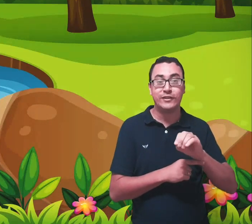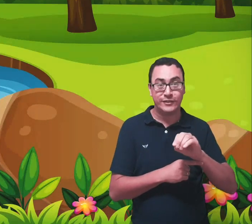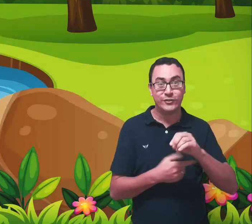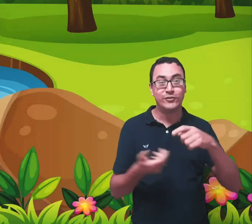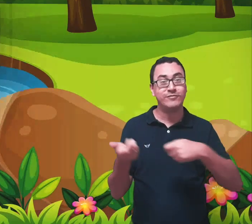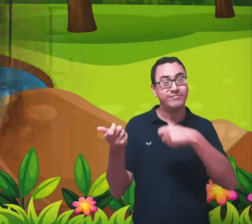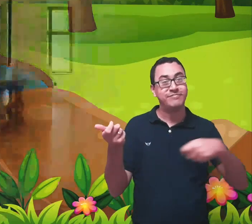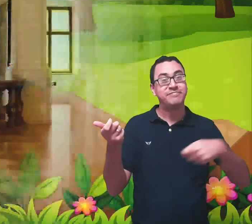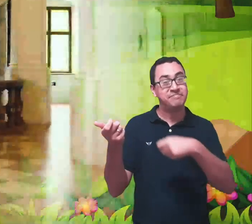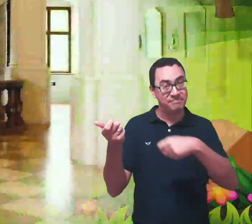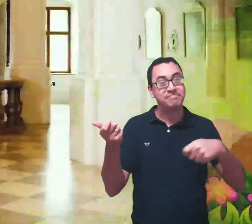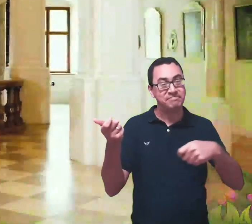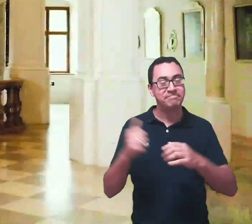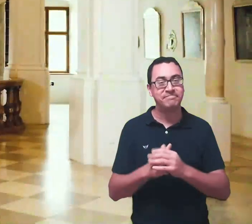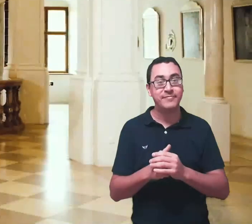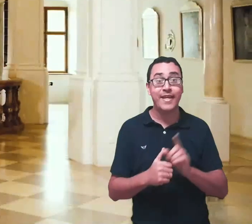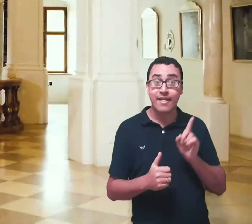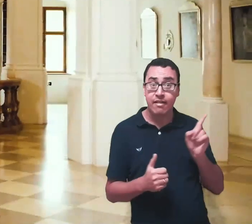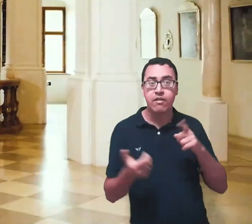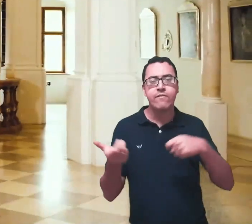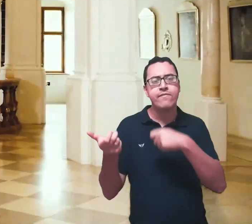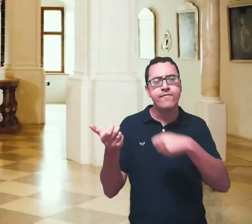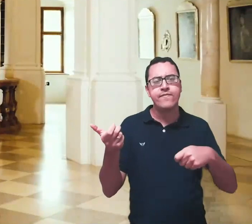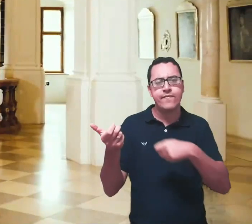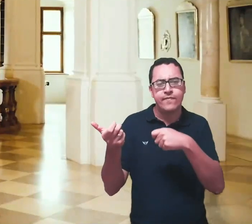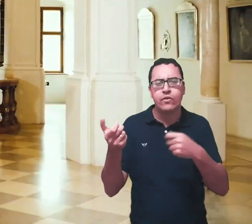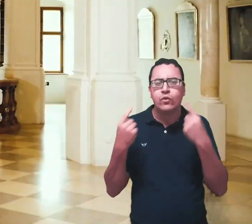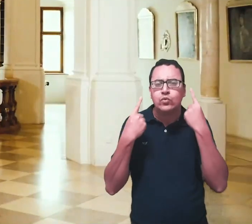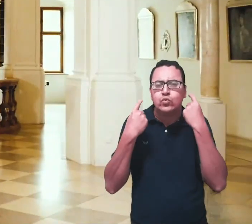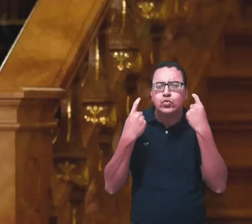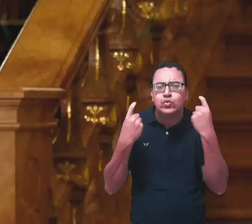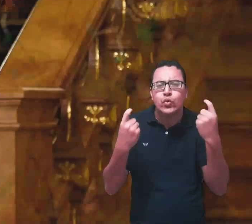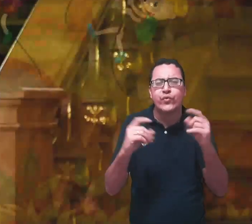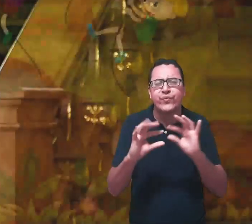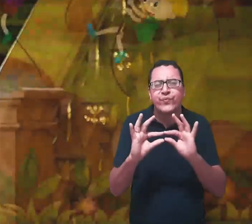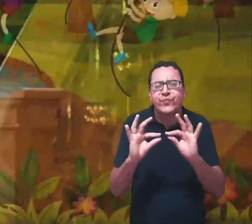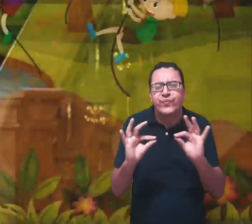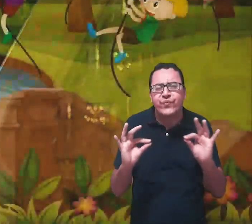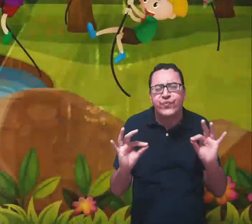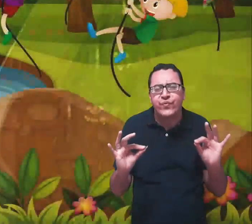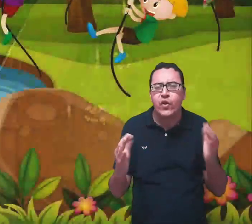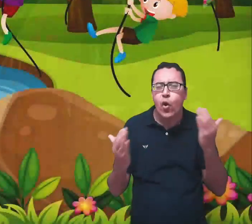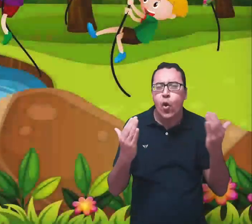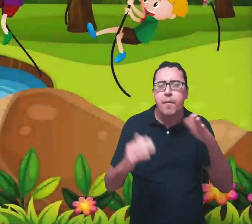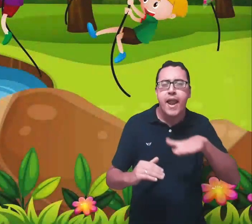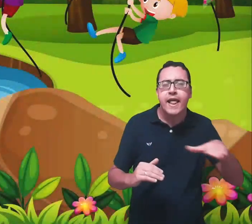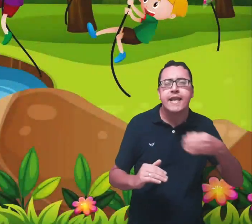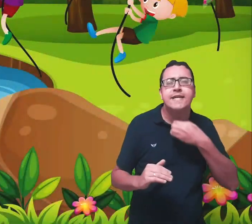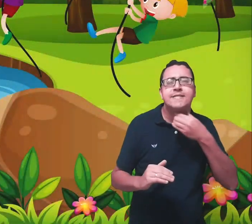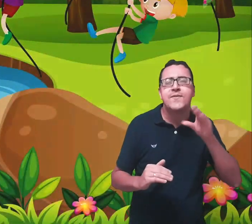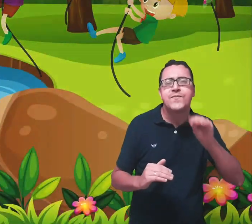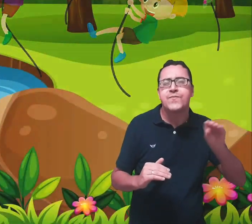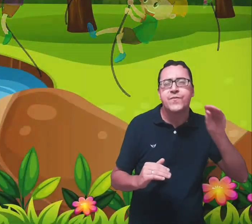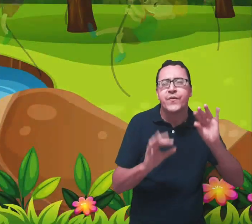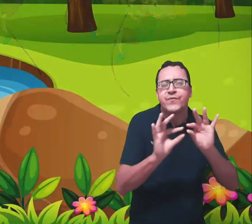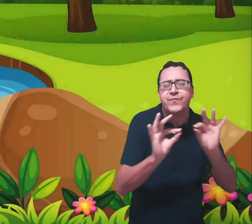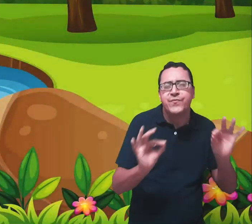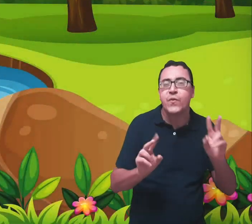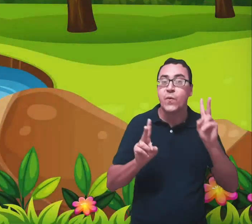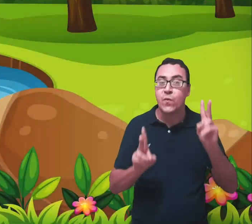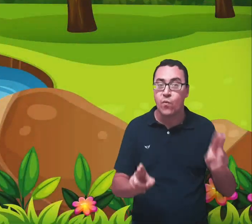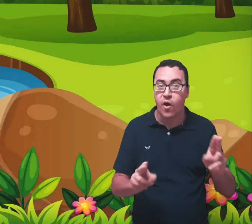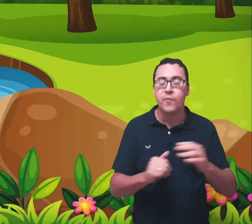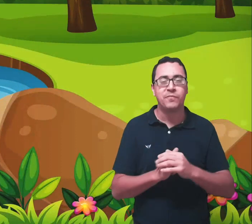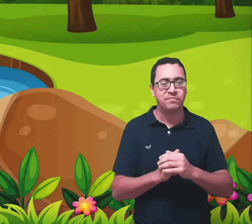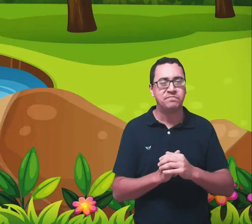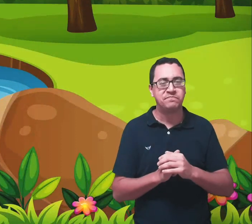violino. Isso aí! O violino tem um som bem fininho, assim como a voz de uma criança. Agora, quero ver